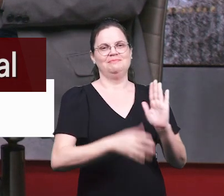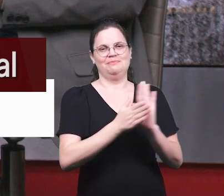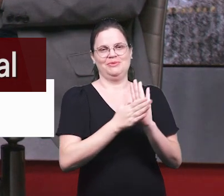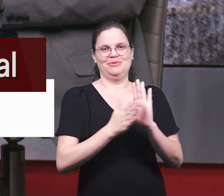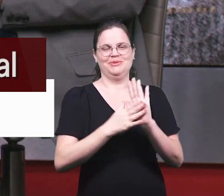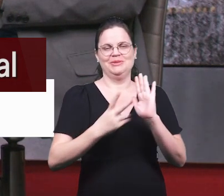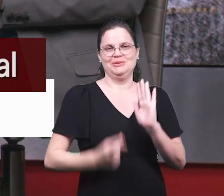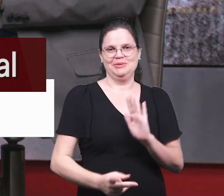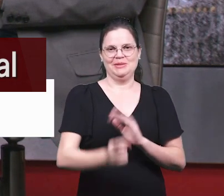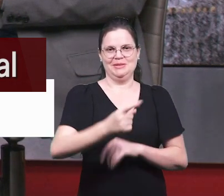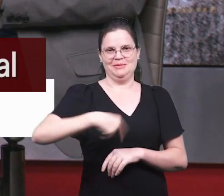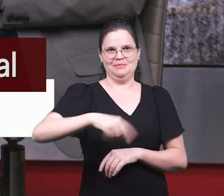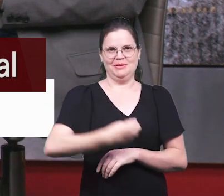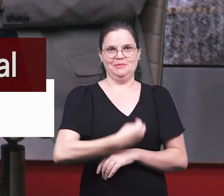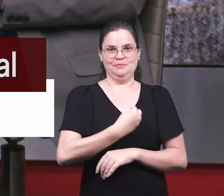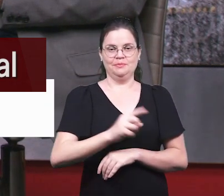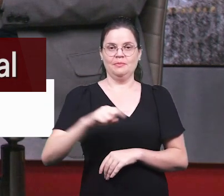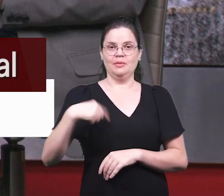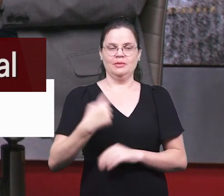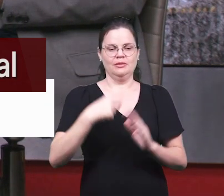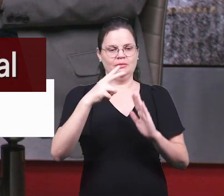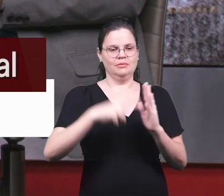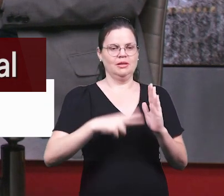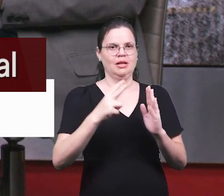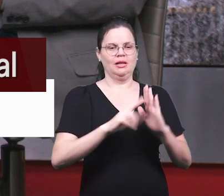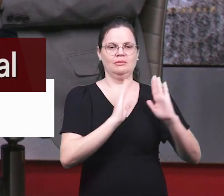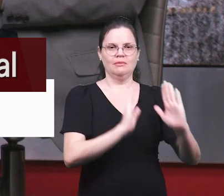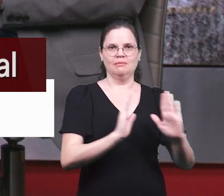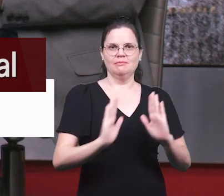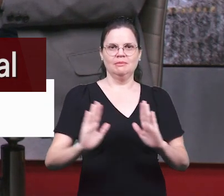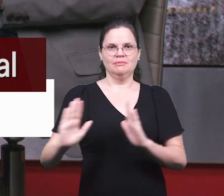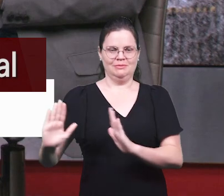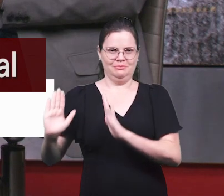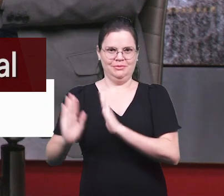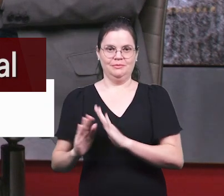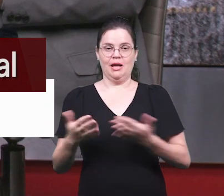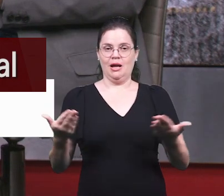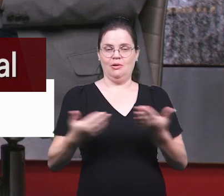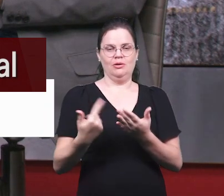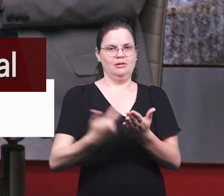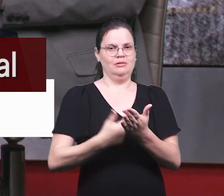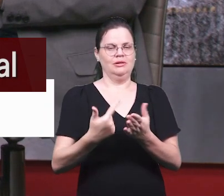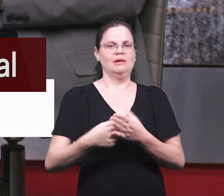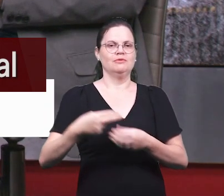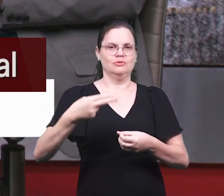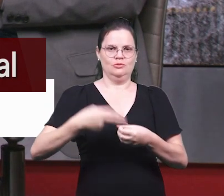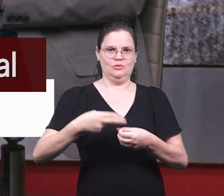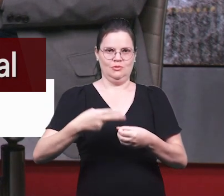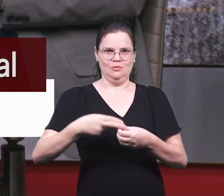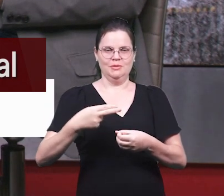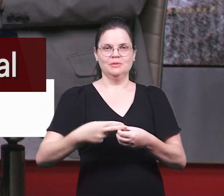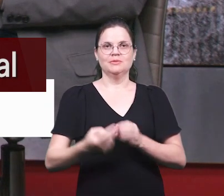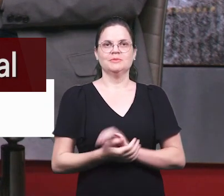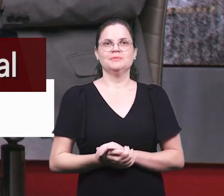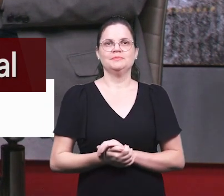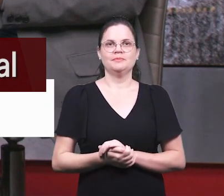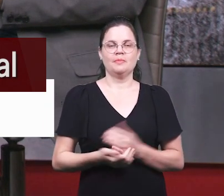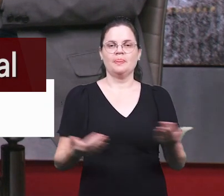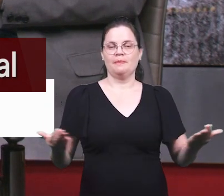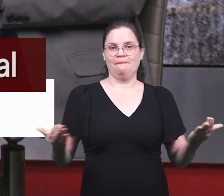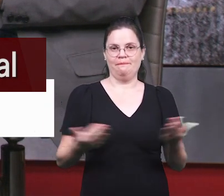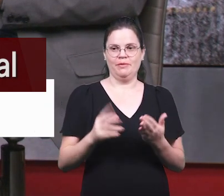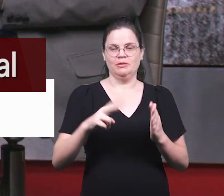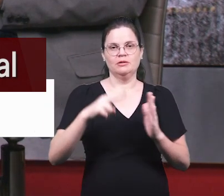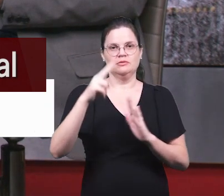de Deus para a nossa vida. Estamos fazendo uma leitura sequencial, estamos no livro de Números. Hoje nós vamos